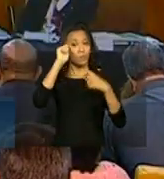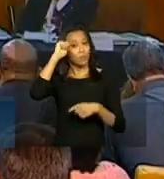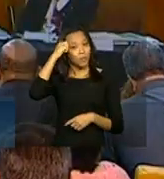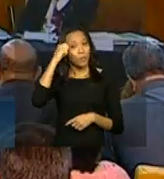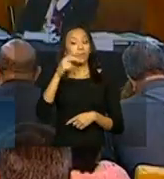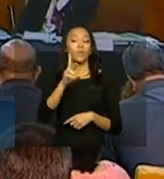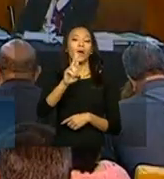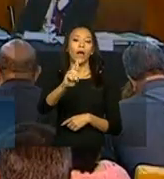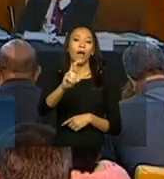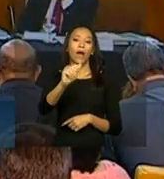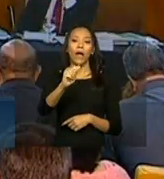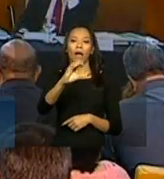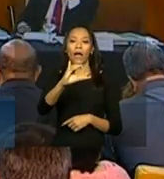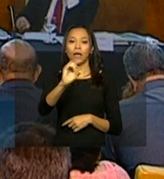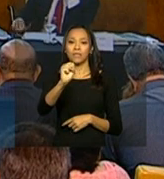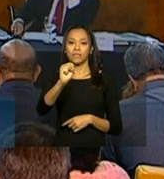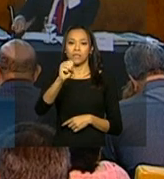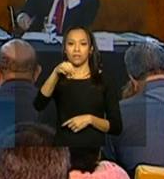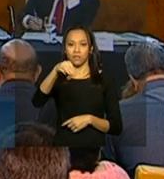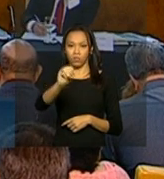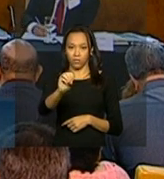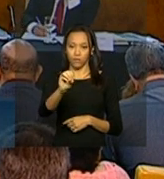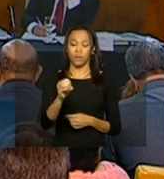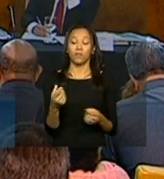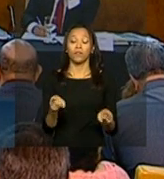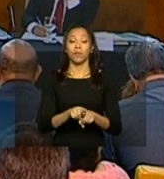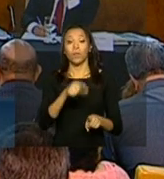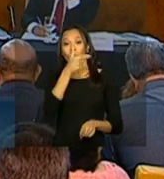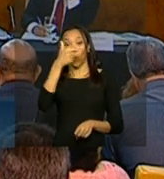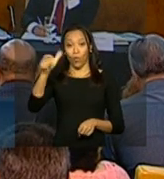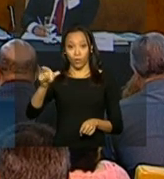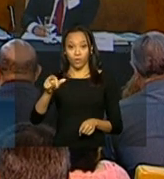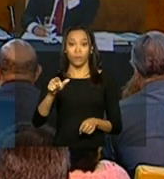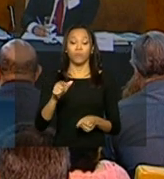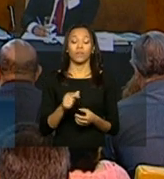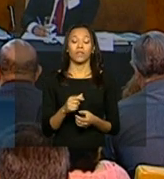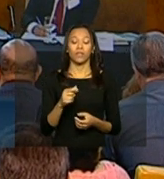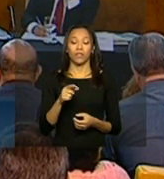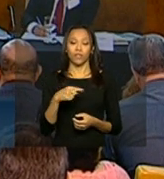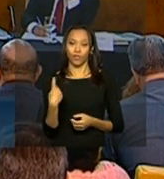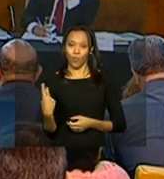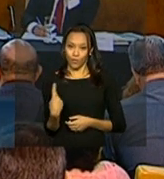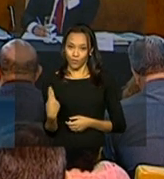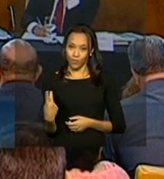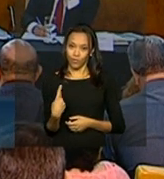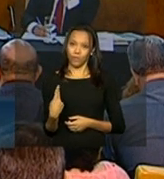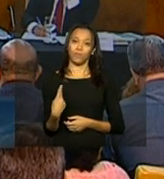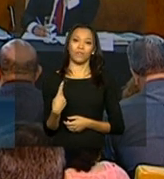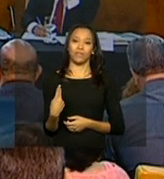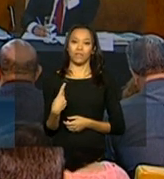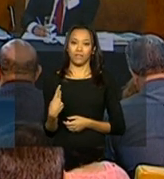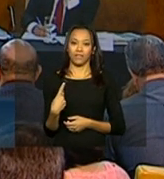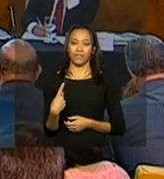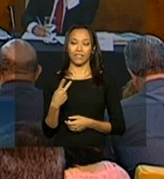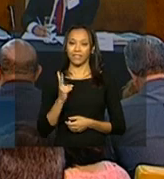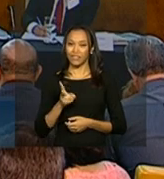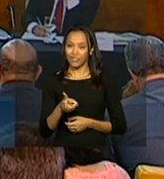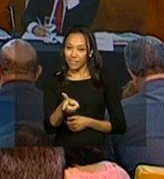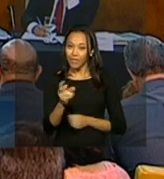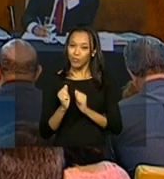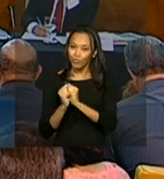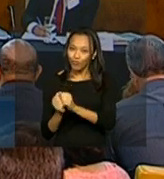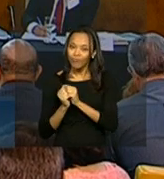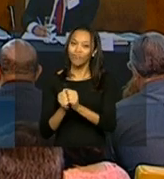momentos muito felizes do nosso governo, não é, Luía? Nós duas ficamos que nem como dizem os cariocas, pinto no